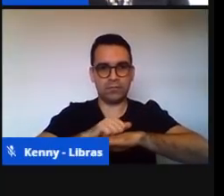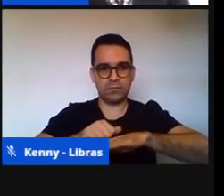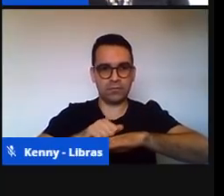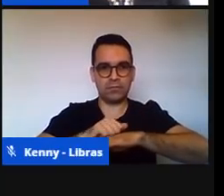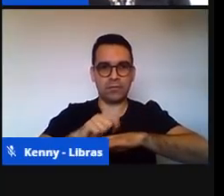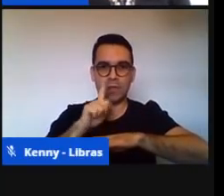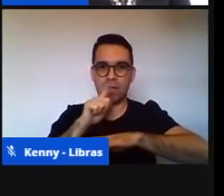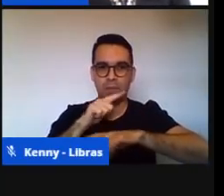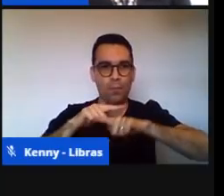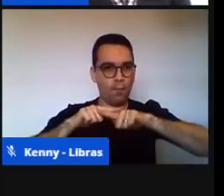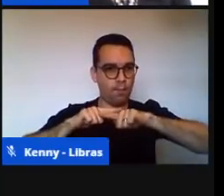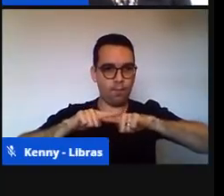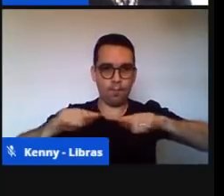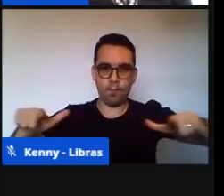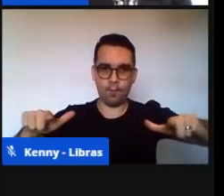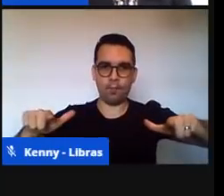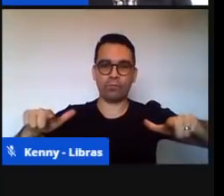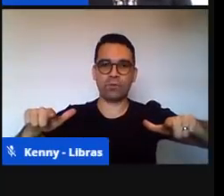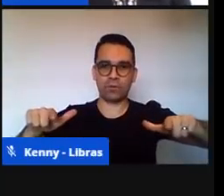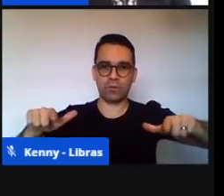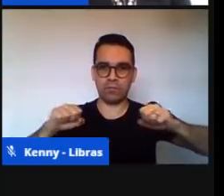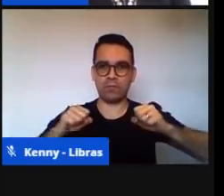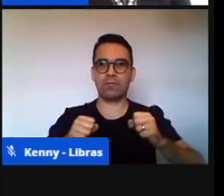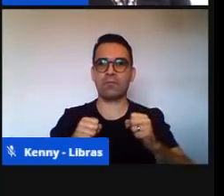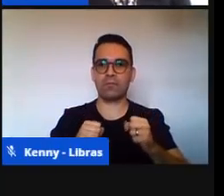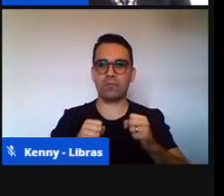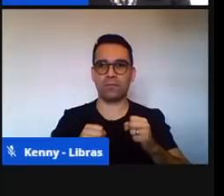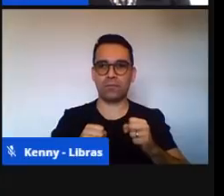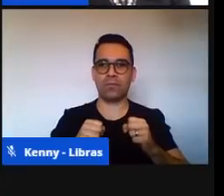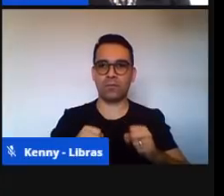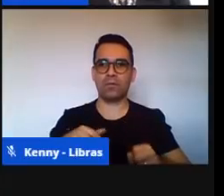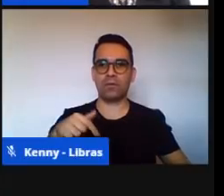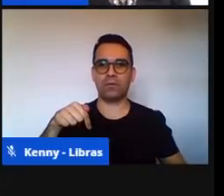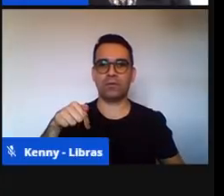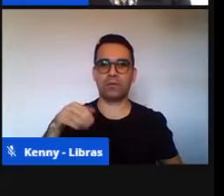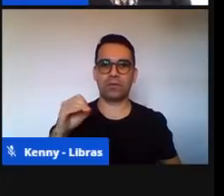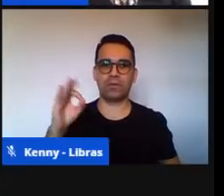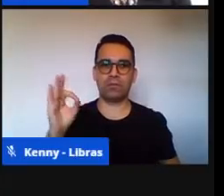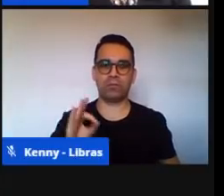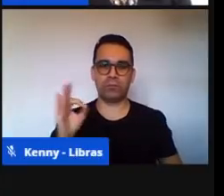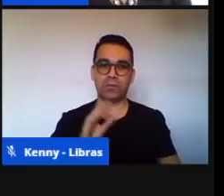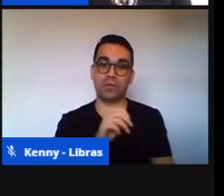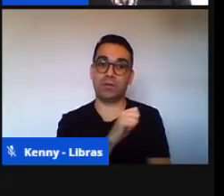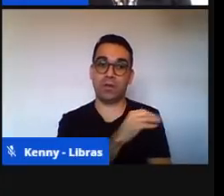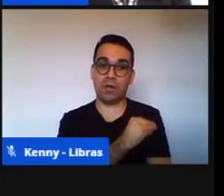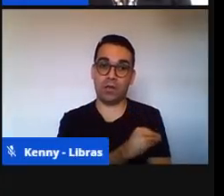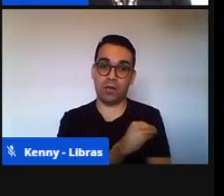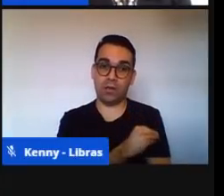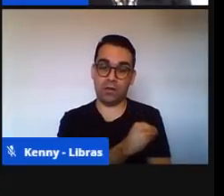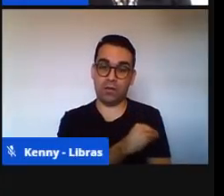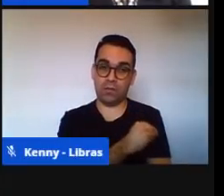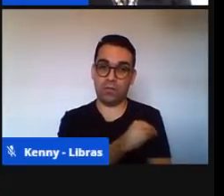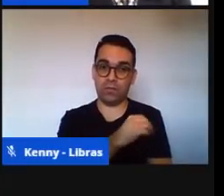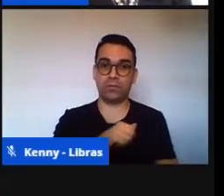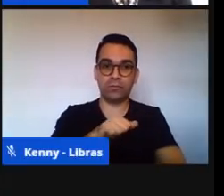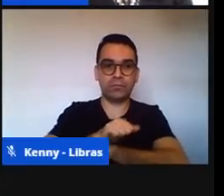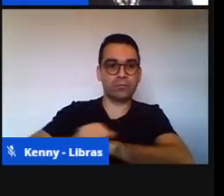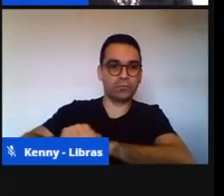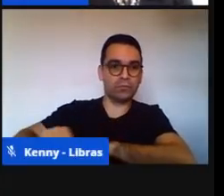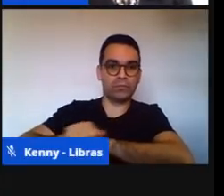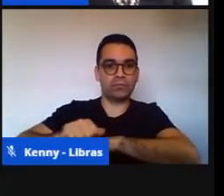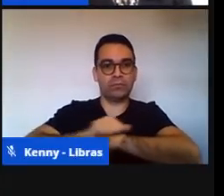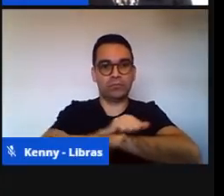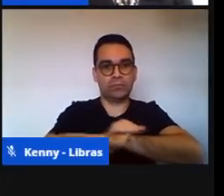clorada ou álcool 70 e aguardar a secagem naturalmente por 15 minutos para utilizar